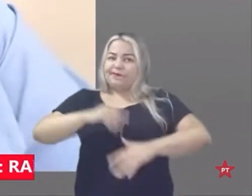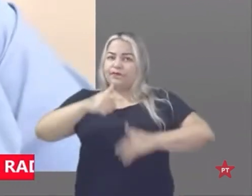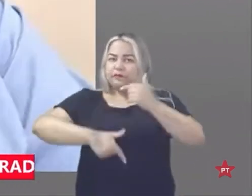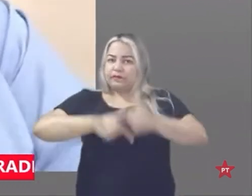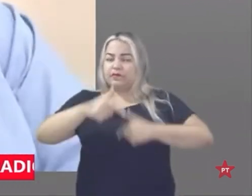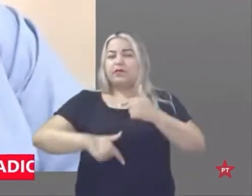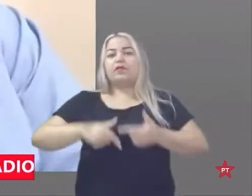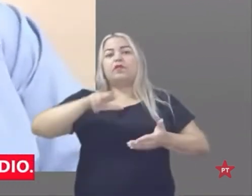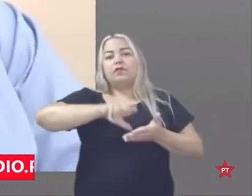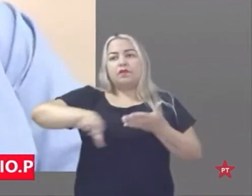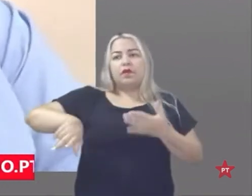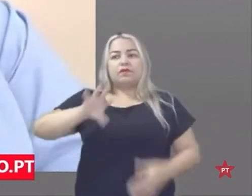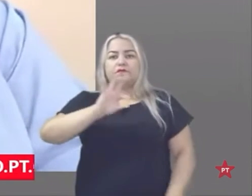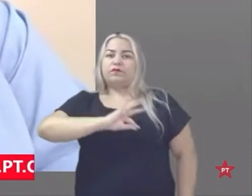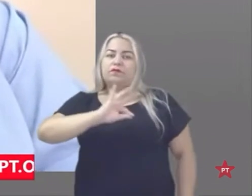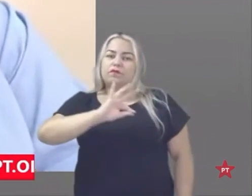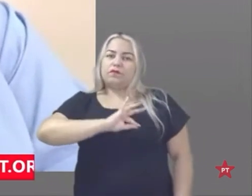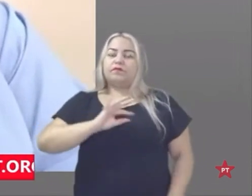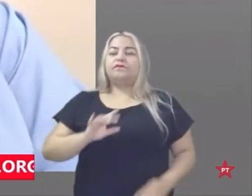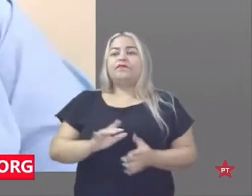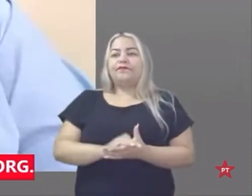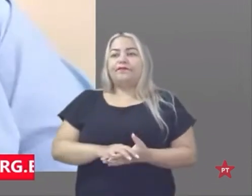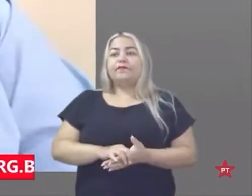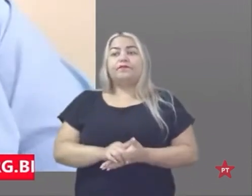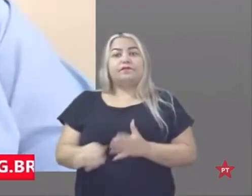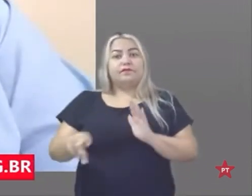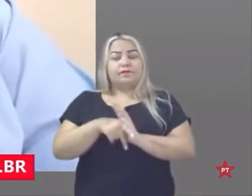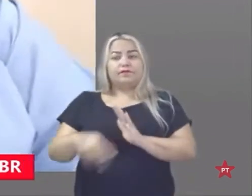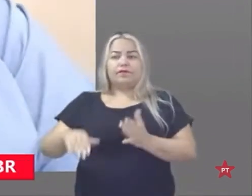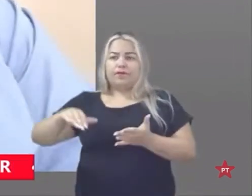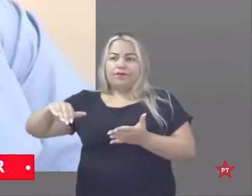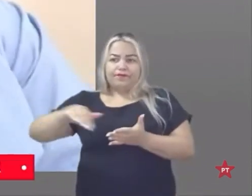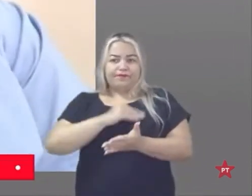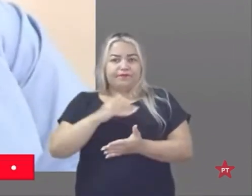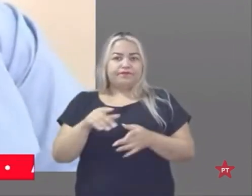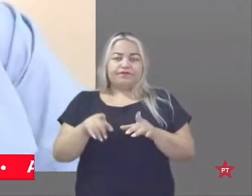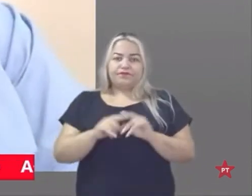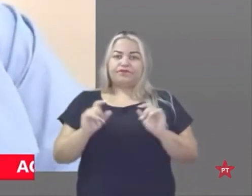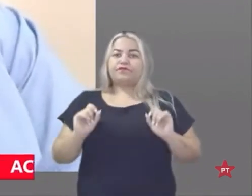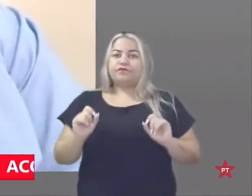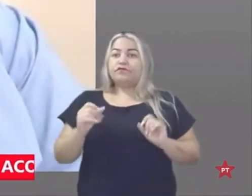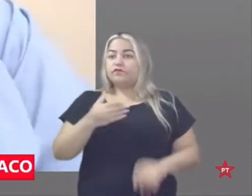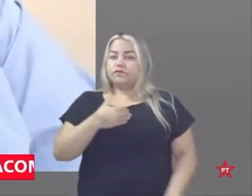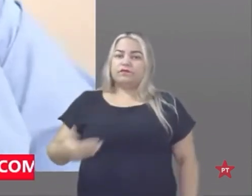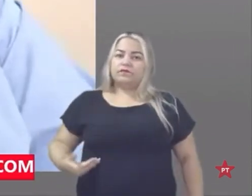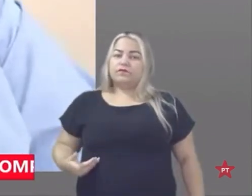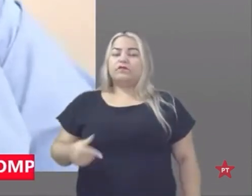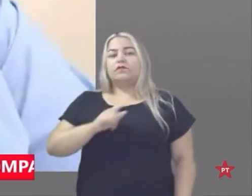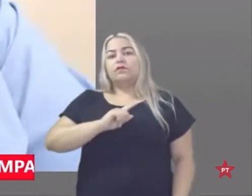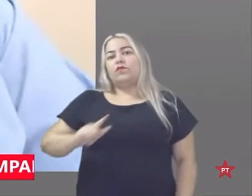tivemos diversos posicionamentos do próprio secretário de Segurança Pública, quanto do governador e até